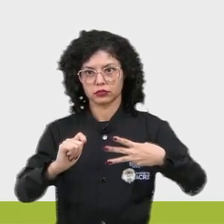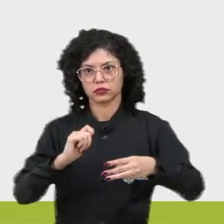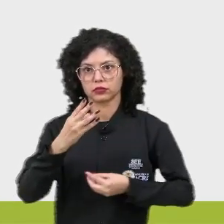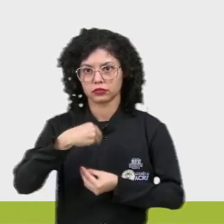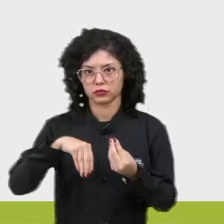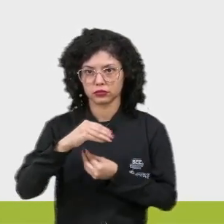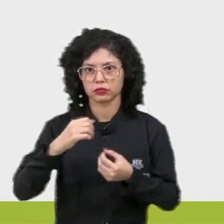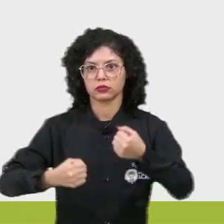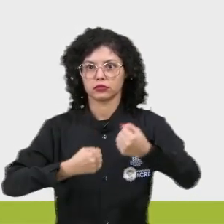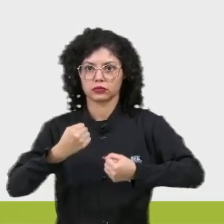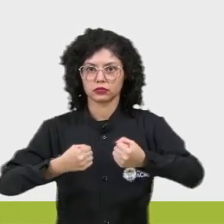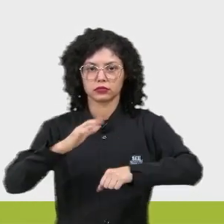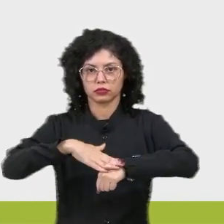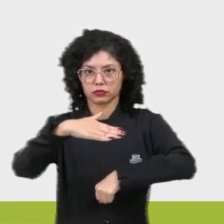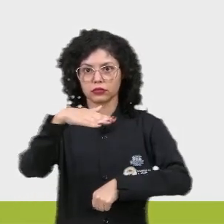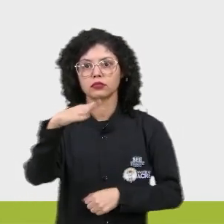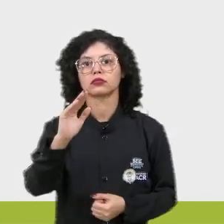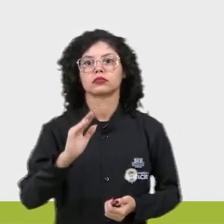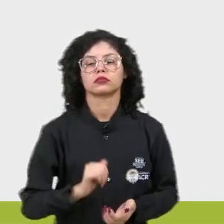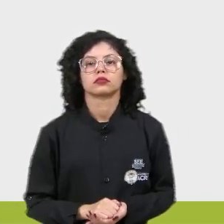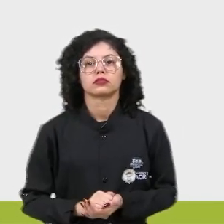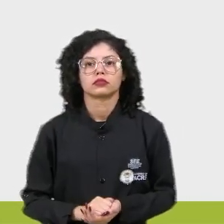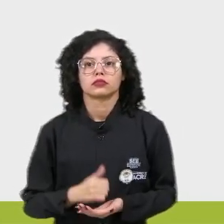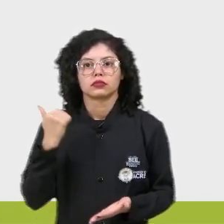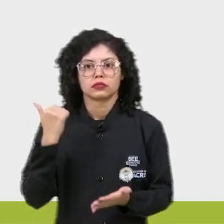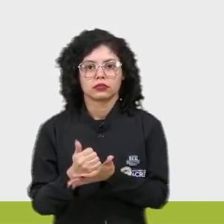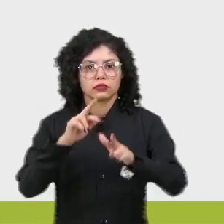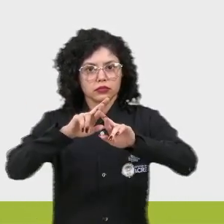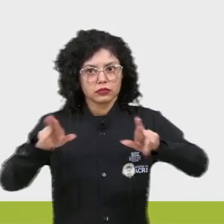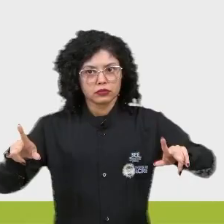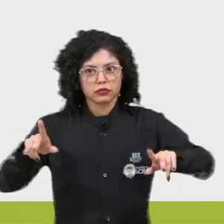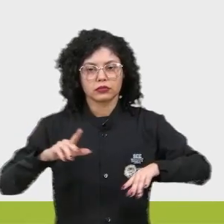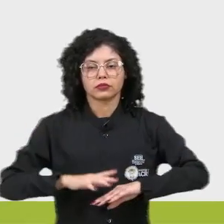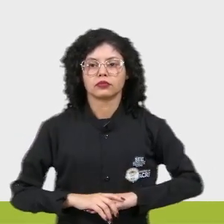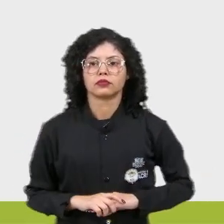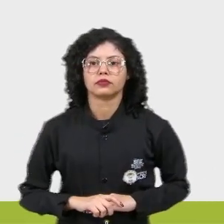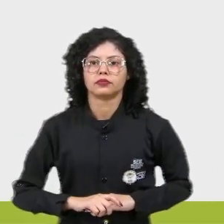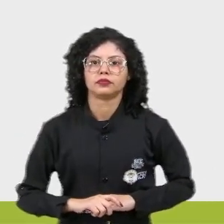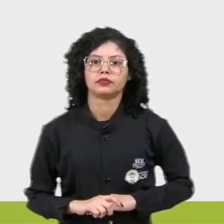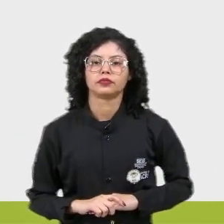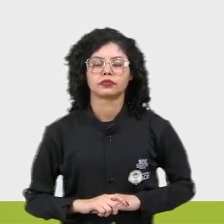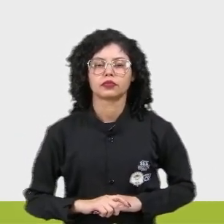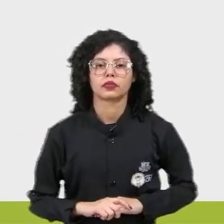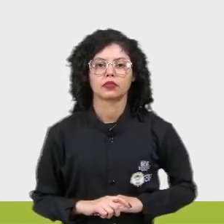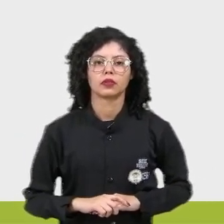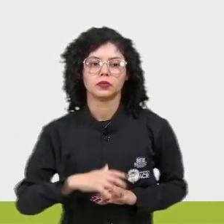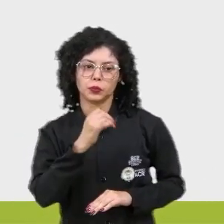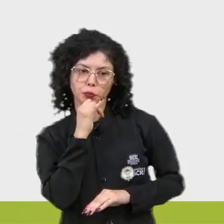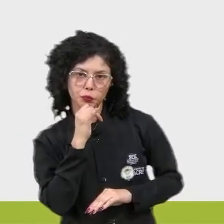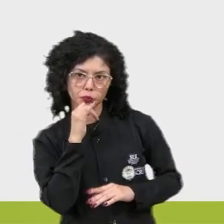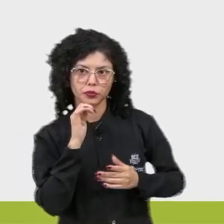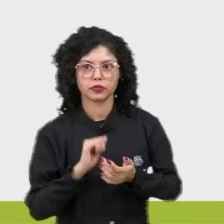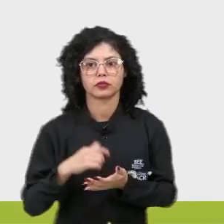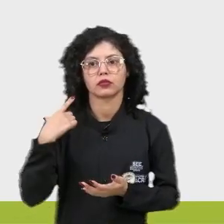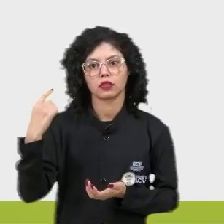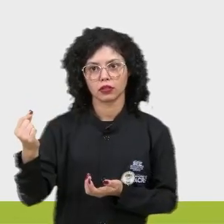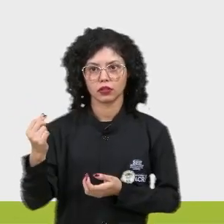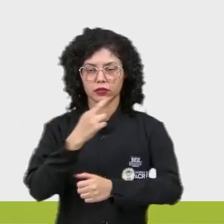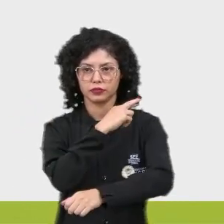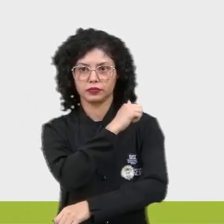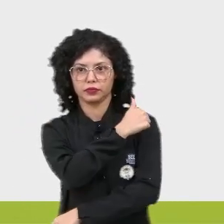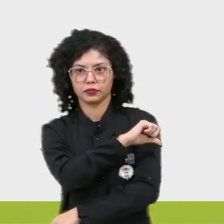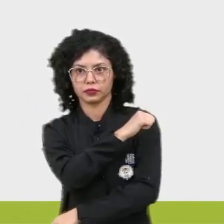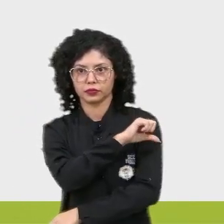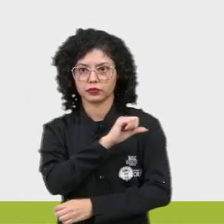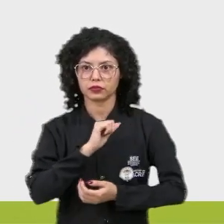que envolve mais de um transporte, com contratos diferentes para cada trecho. Então, vamos supor, um produto sai lá do Rio de